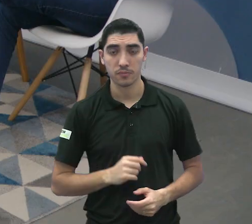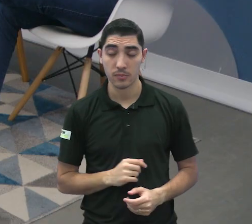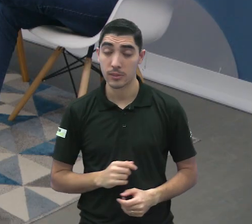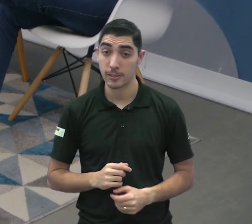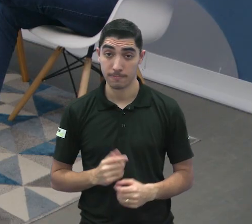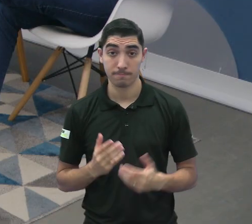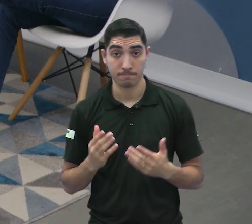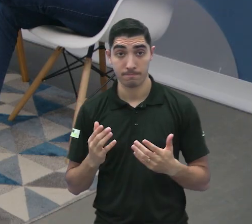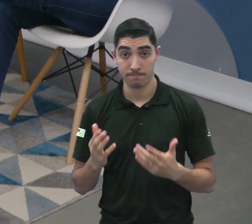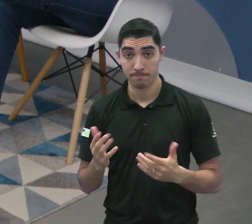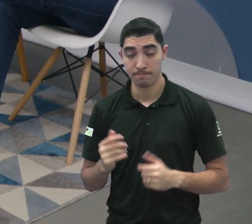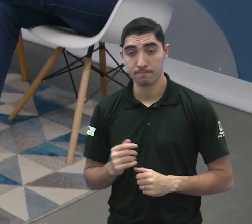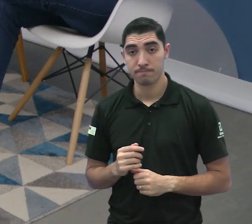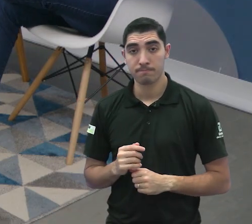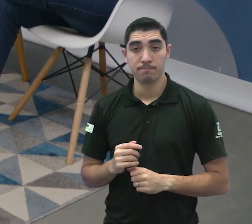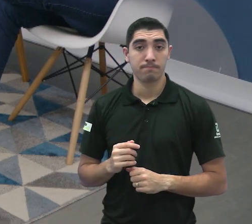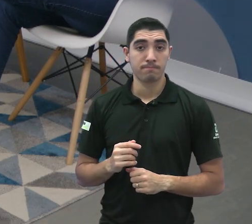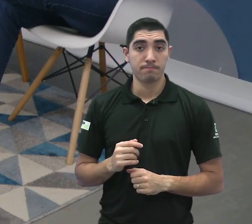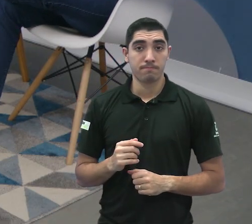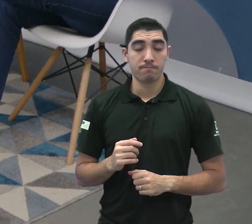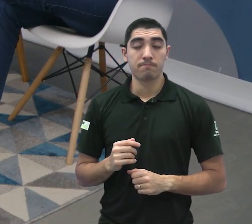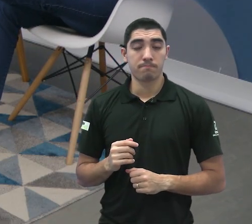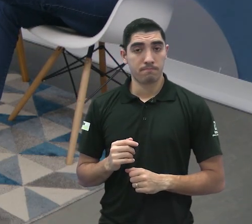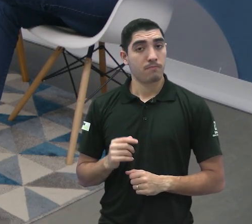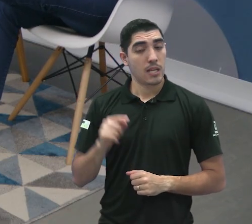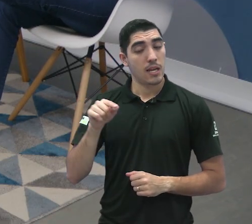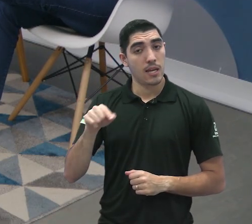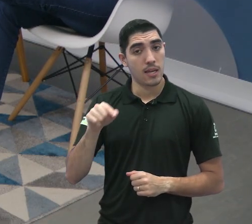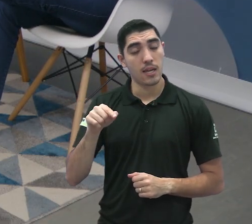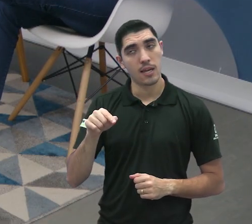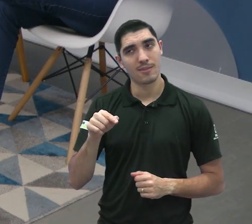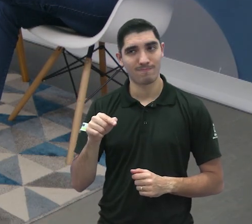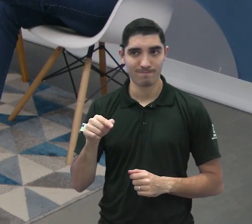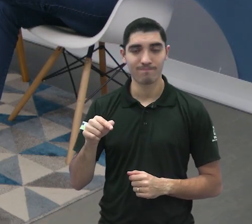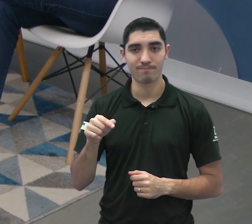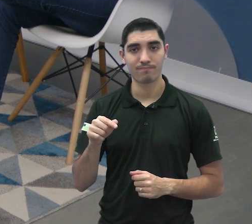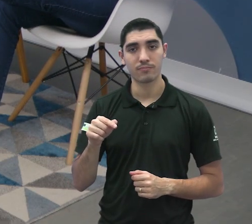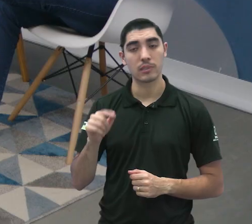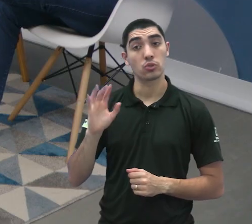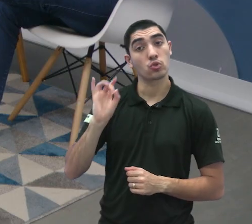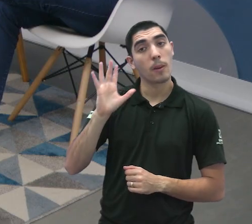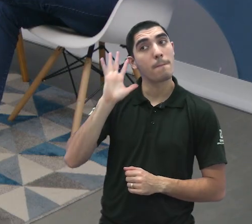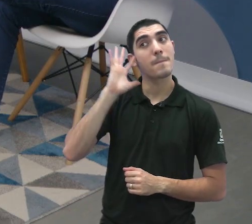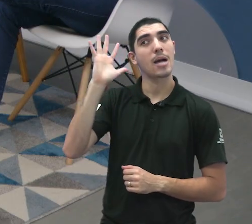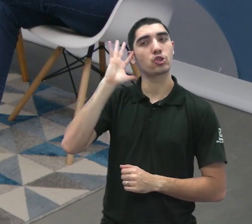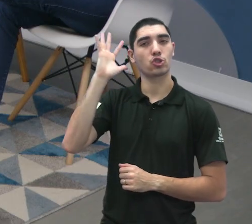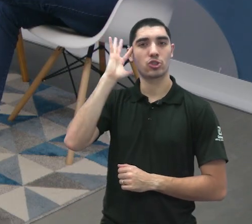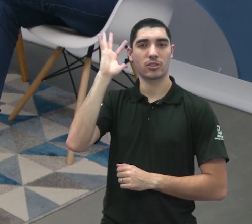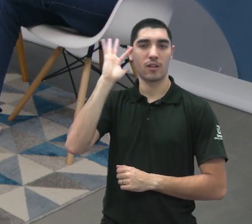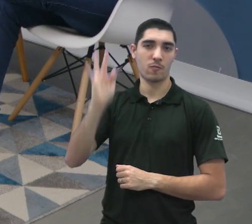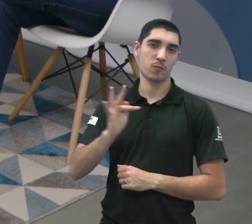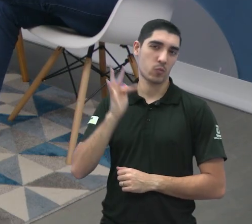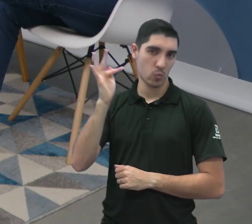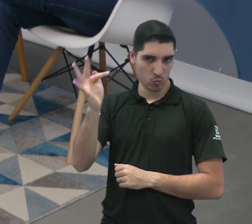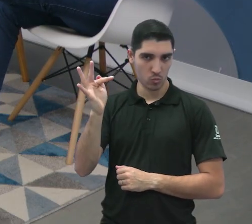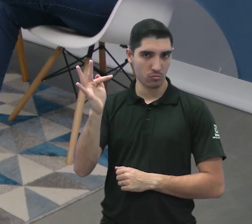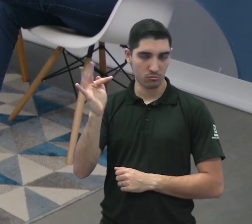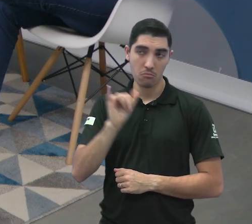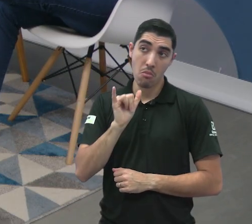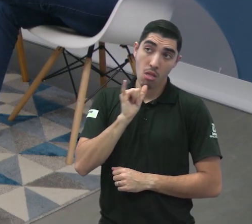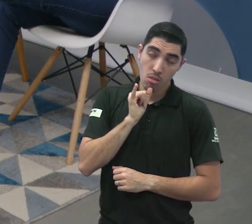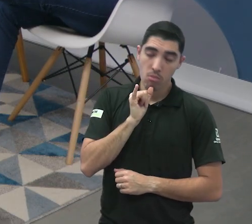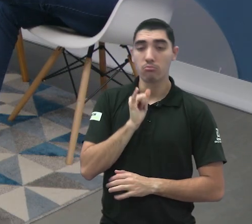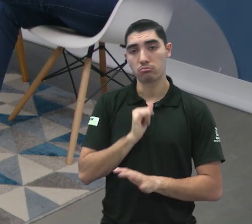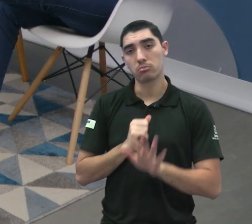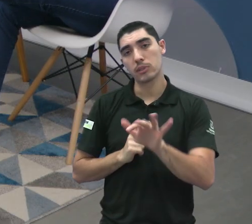Bom, nós podemos, assim, é uma visão mesmo, é uma projeção, né, do Sim. que a gente imagina. Eu acho